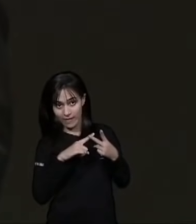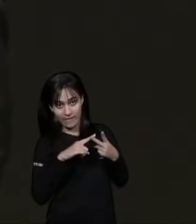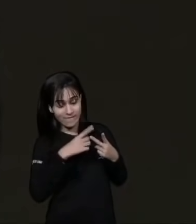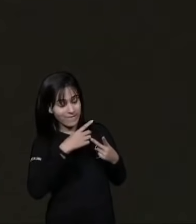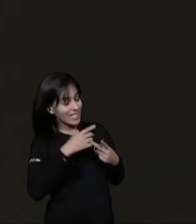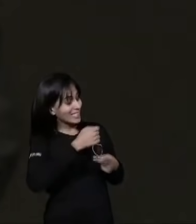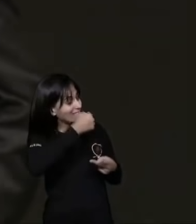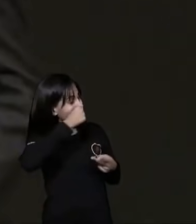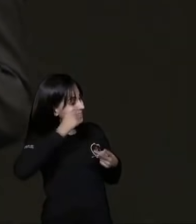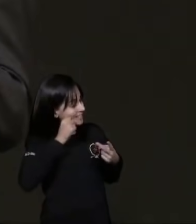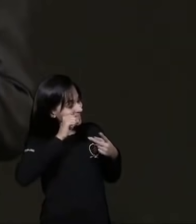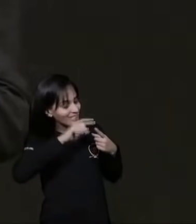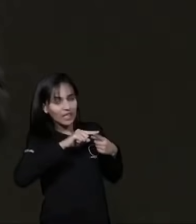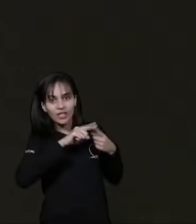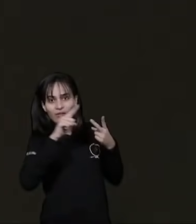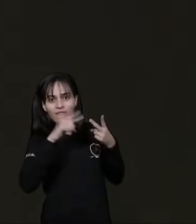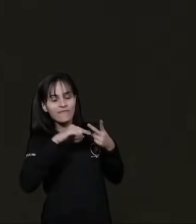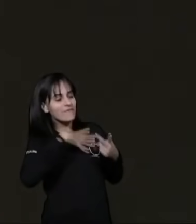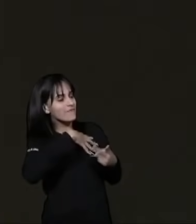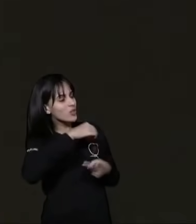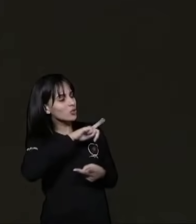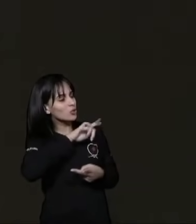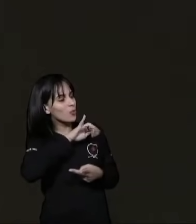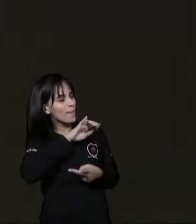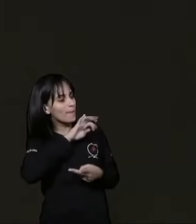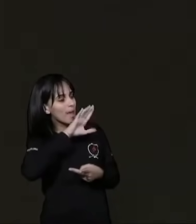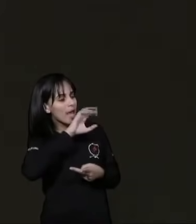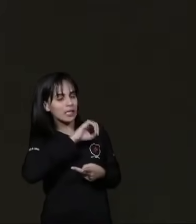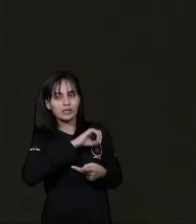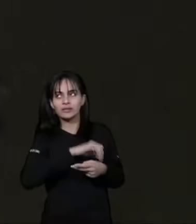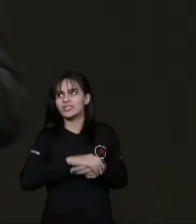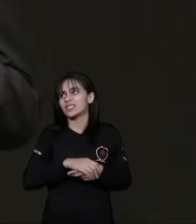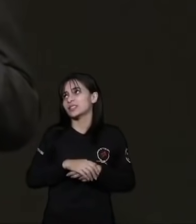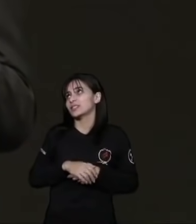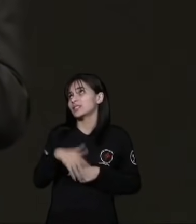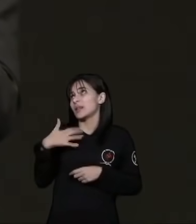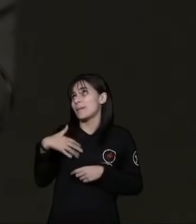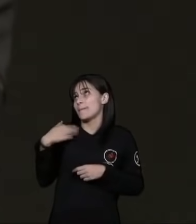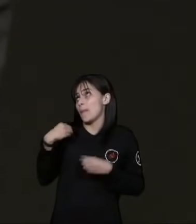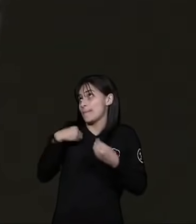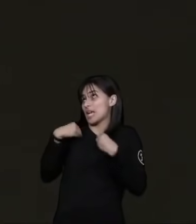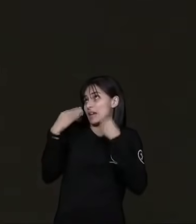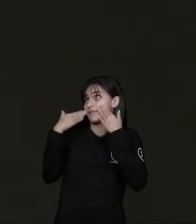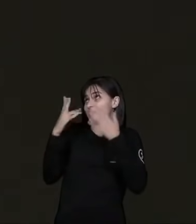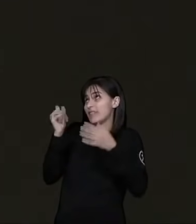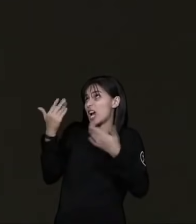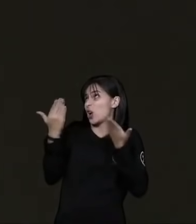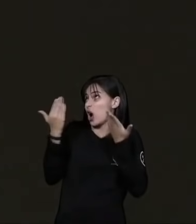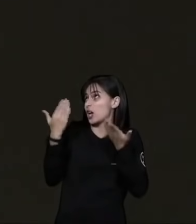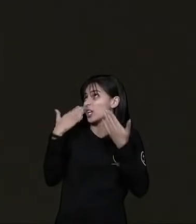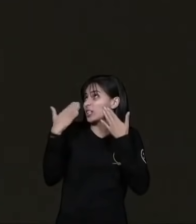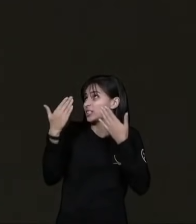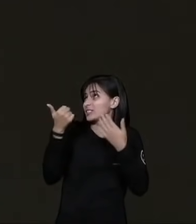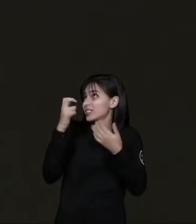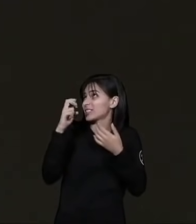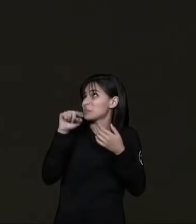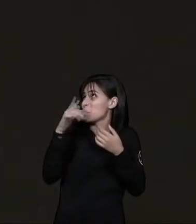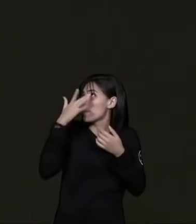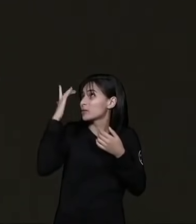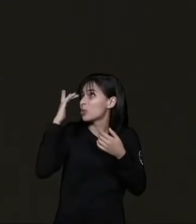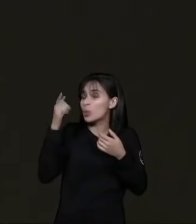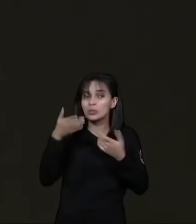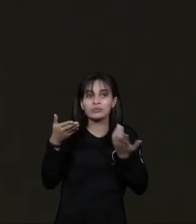palavras assim Silas filho de Gilberto mala fã o senhor meu pecado vocês posto aqui dentro de 15 mil